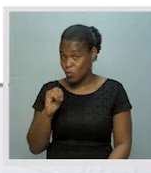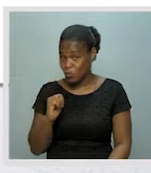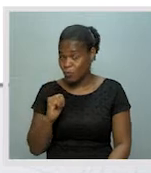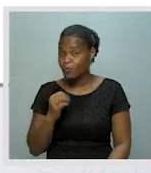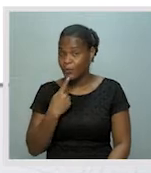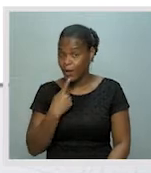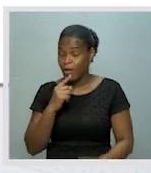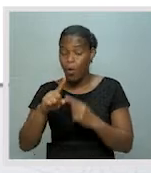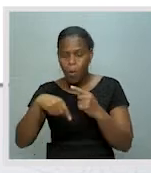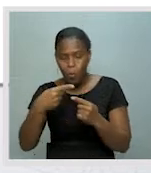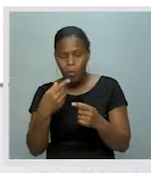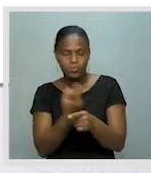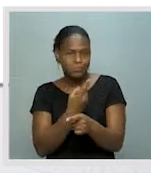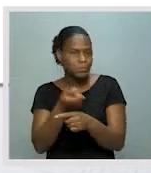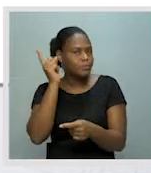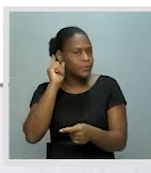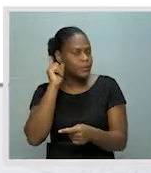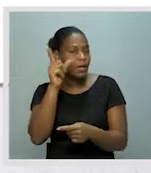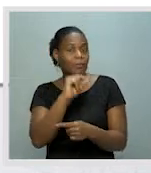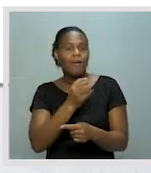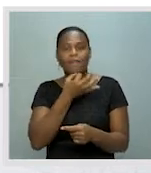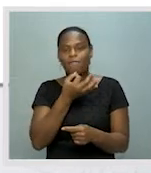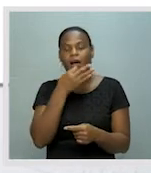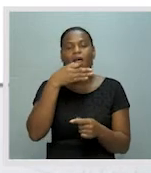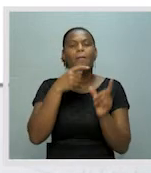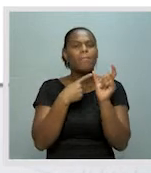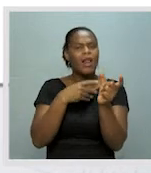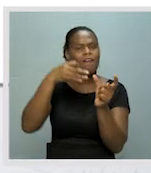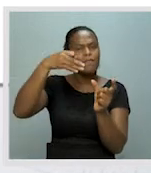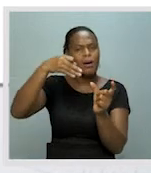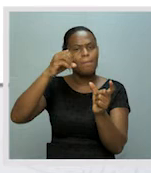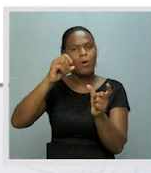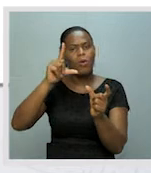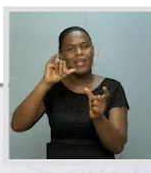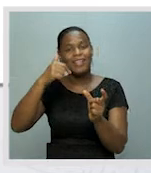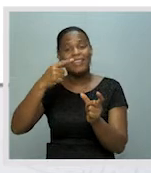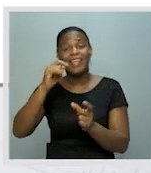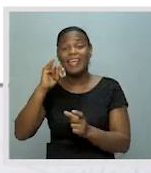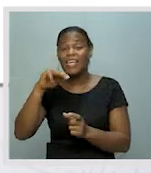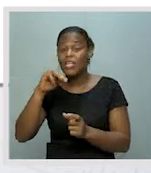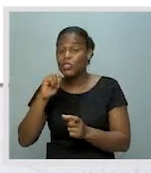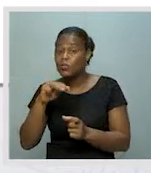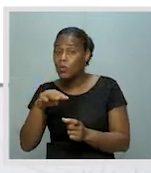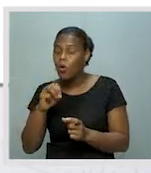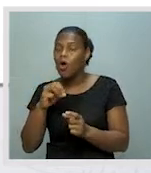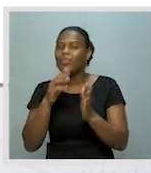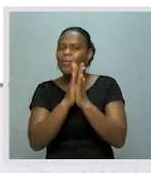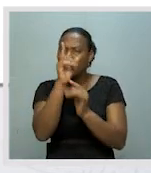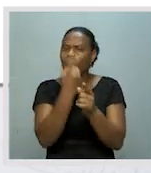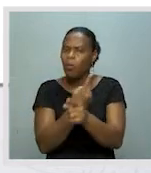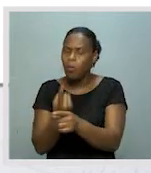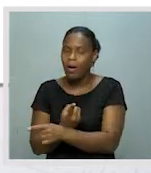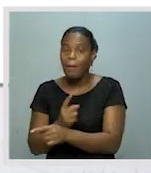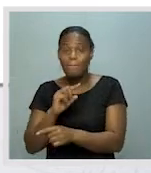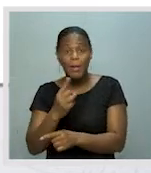reparem, há um pormenor também que é muito importante, né? Quando se fala do politeísmo, falamos dos primeiros indícios da